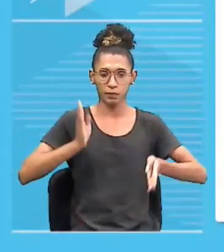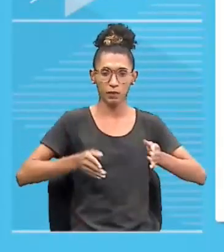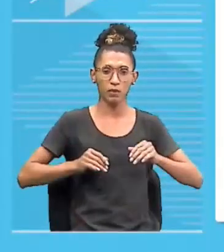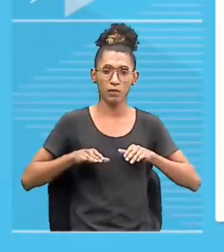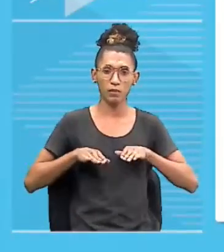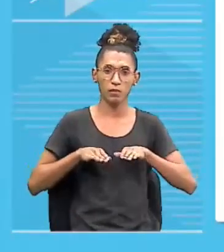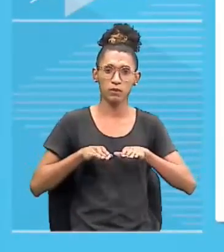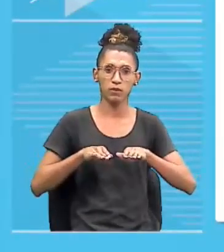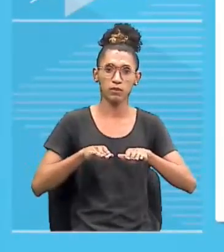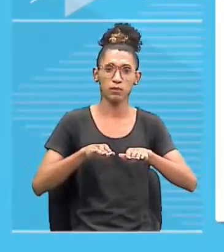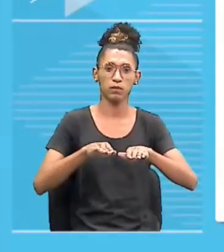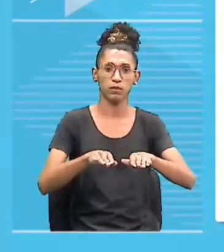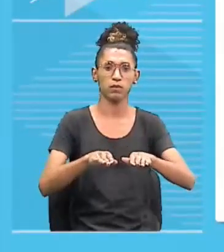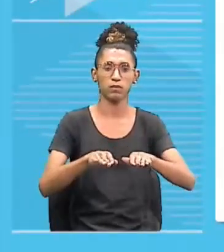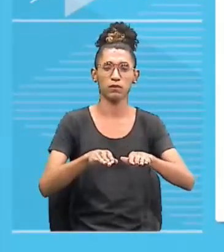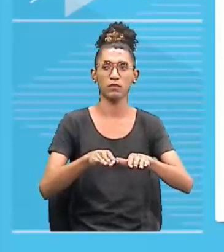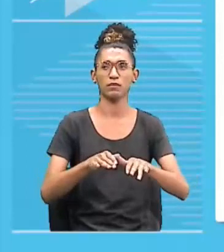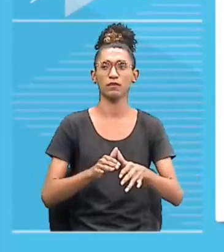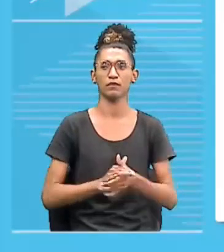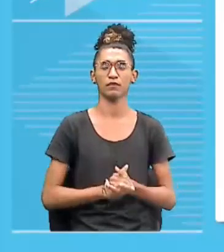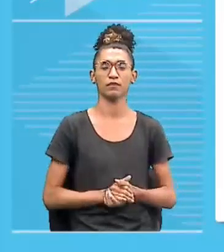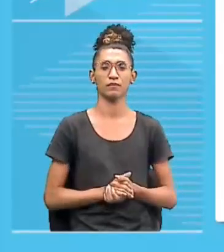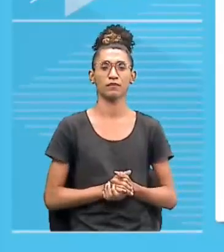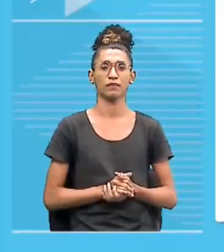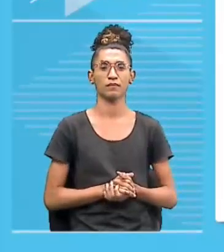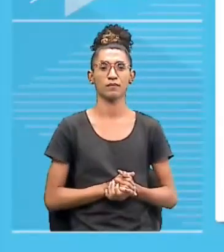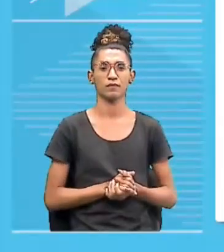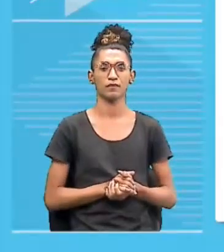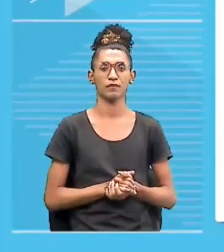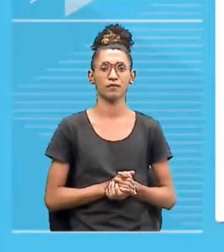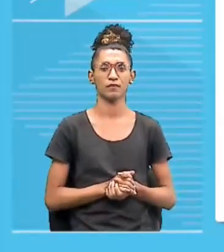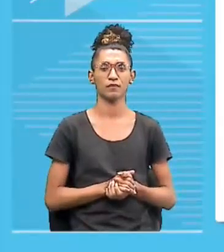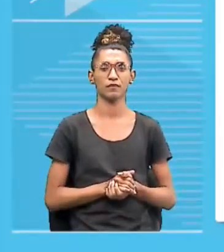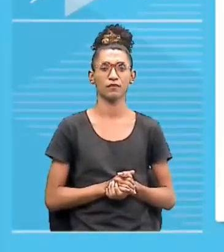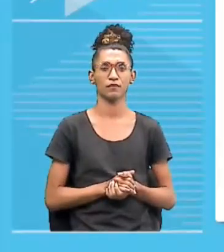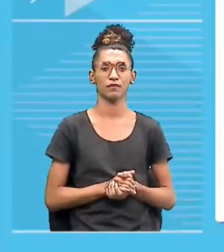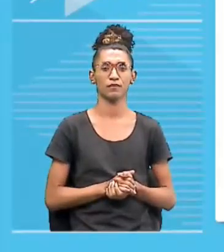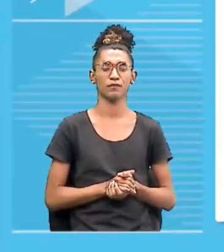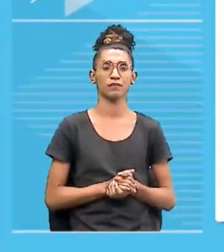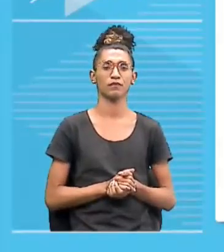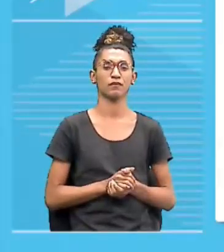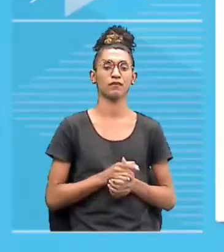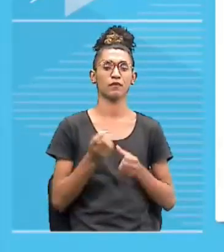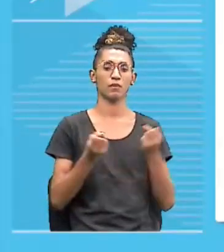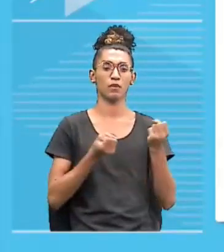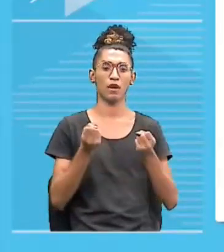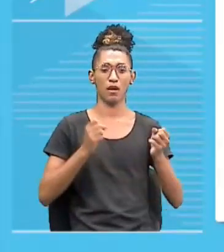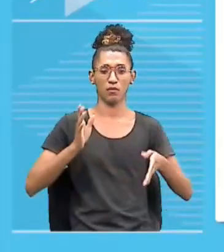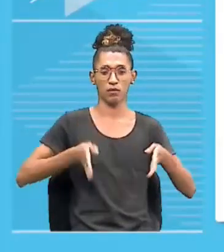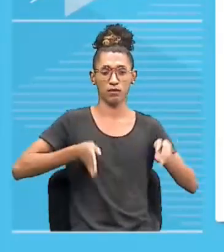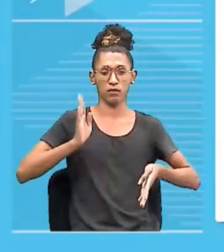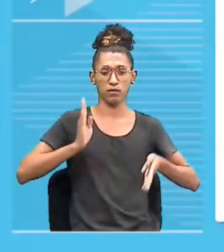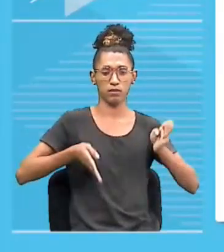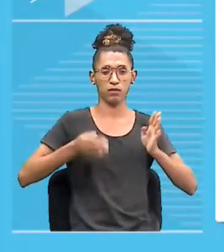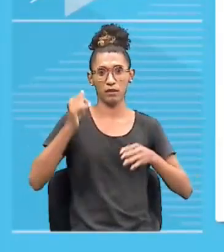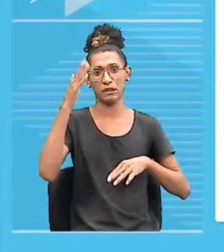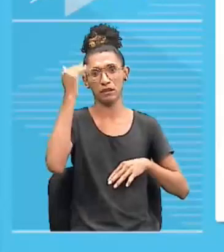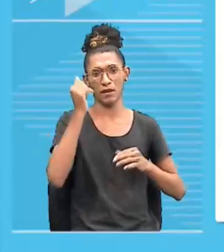e da robótica a gente chama de carros seguidores de linha. Eles sabem um percurso que eles devem